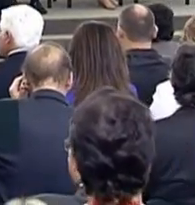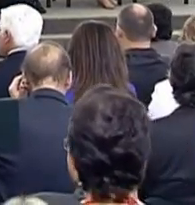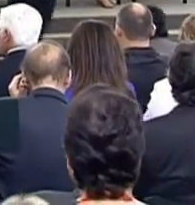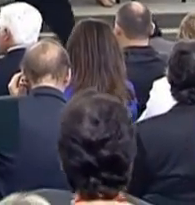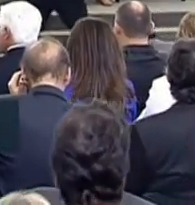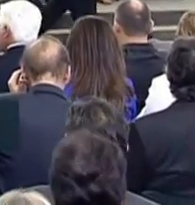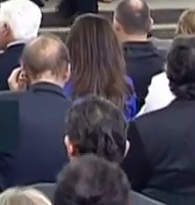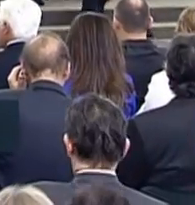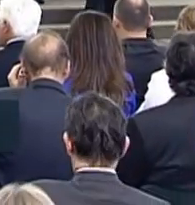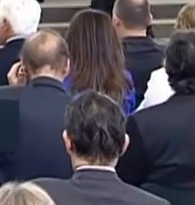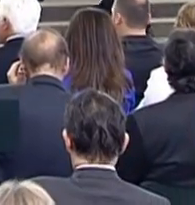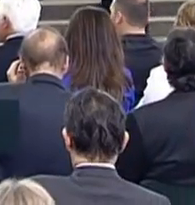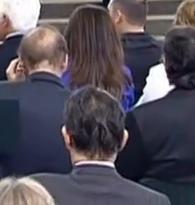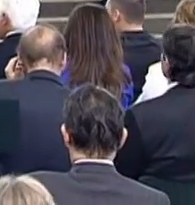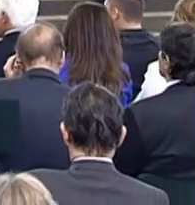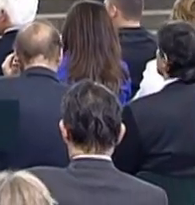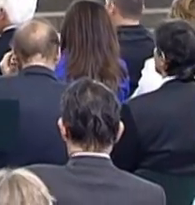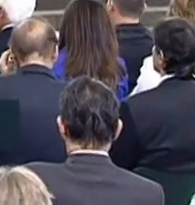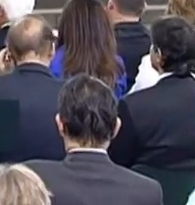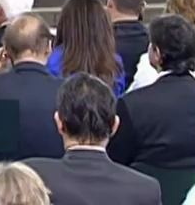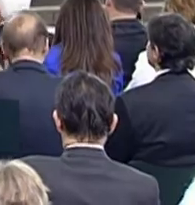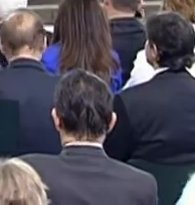E aí